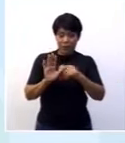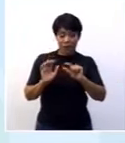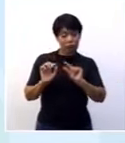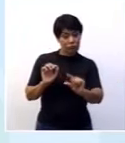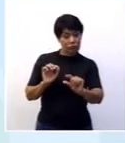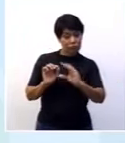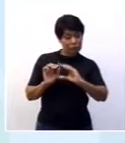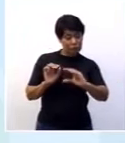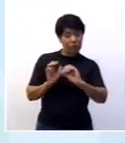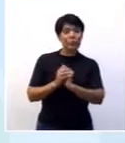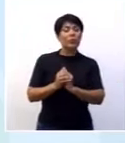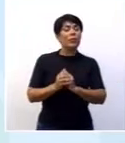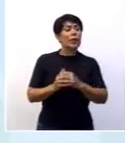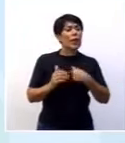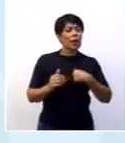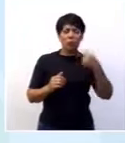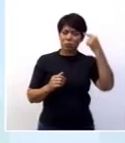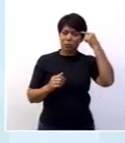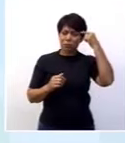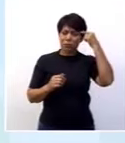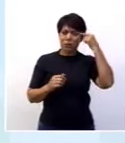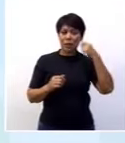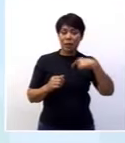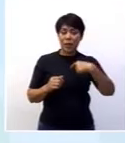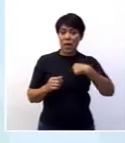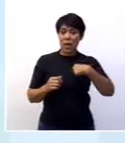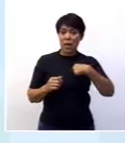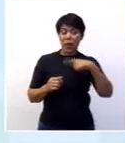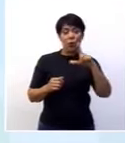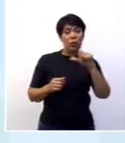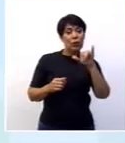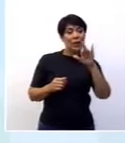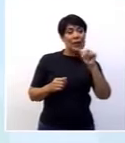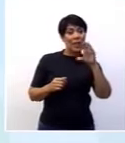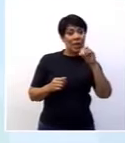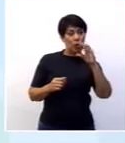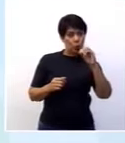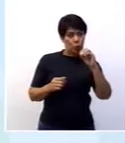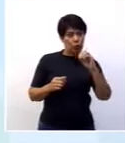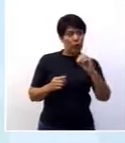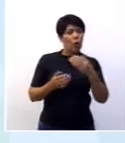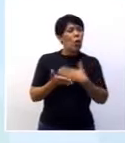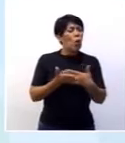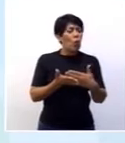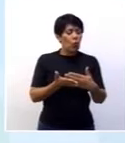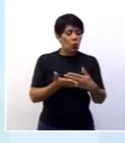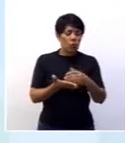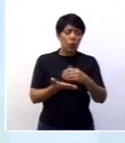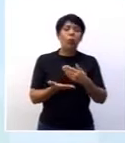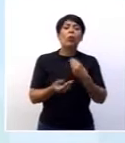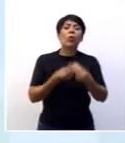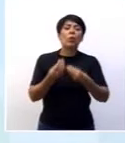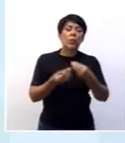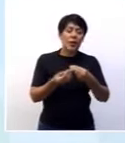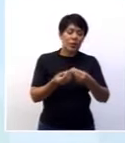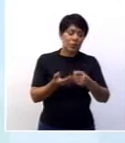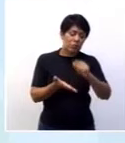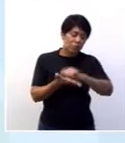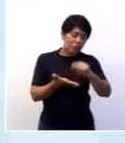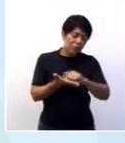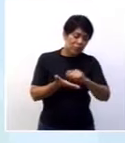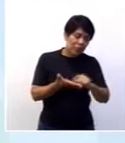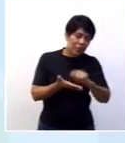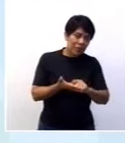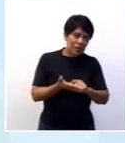que pensar que o meu eu lírico, né, de que forma ele constrói o discurso? E a